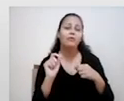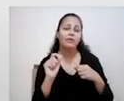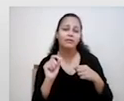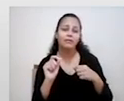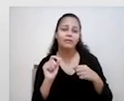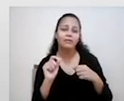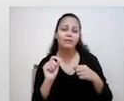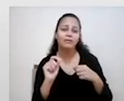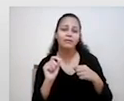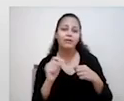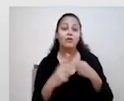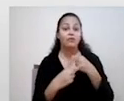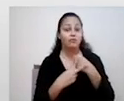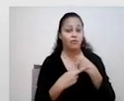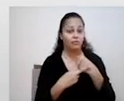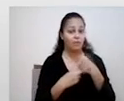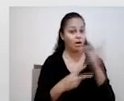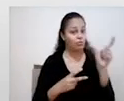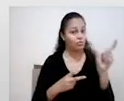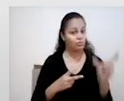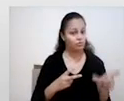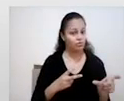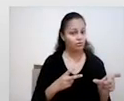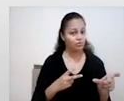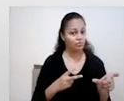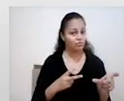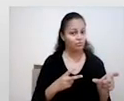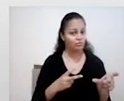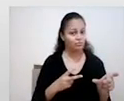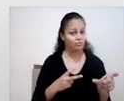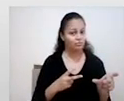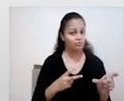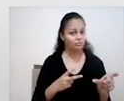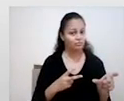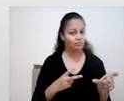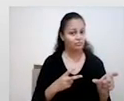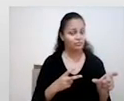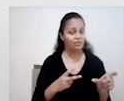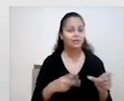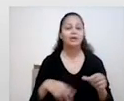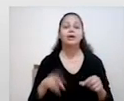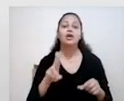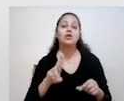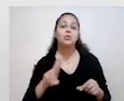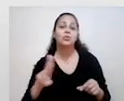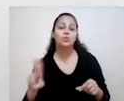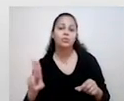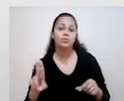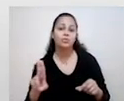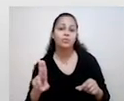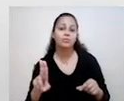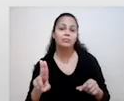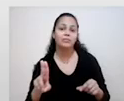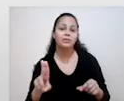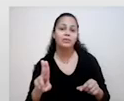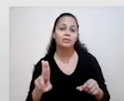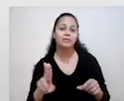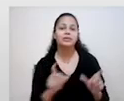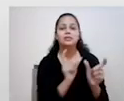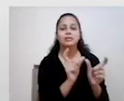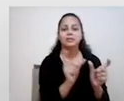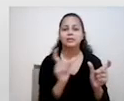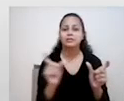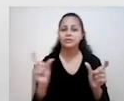nos predicados verbais, o meu objeto, e nos predicados nominais eu vou ter o predicativo. Então, quando eu tenho essa sequência, eu tenho uma